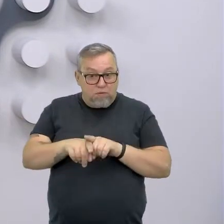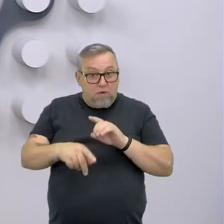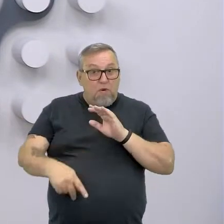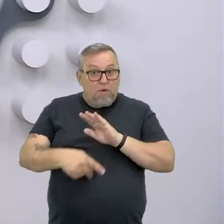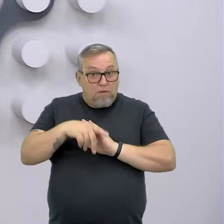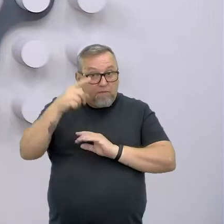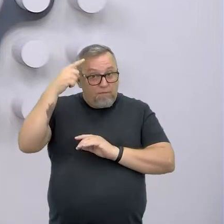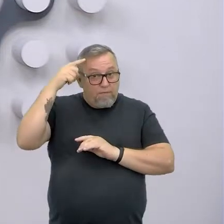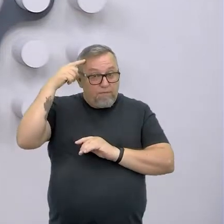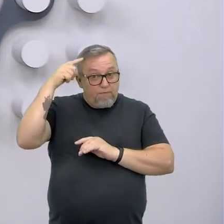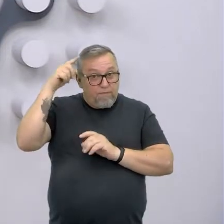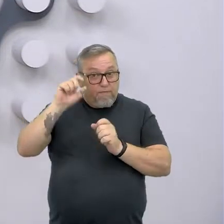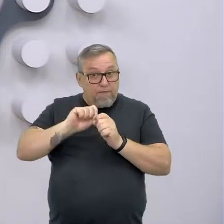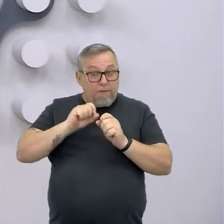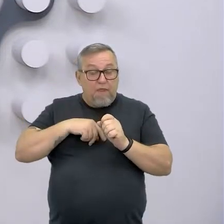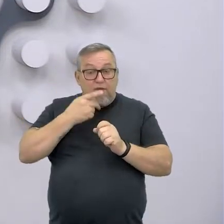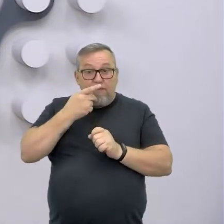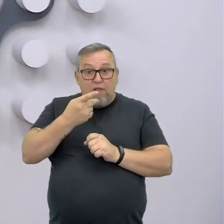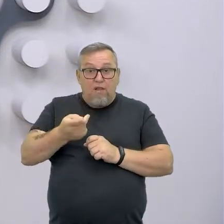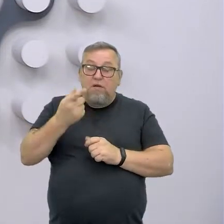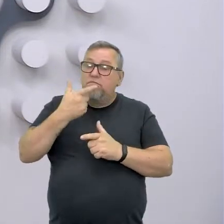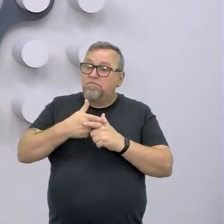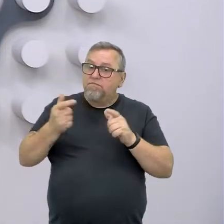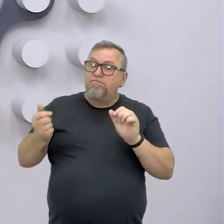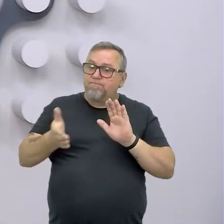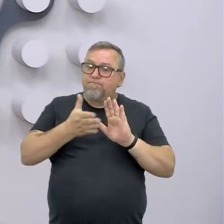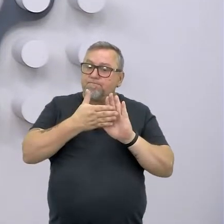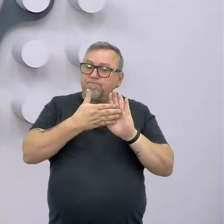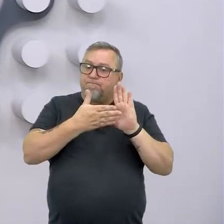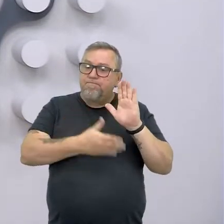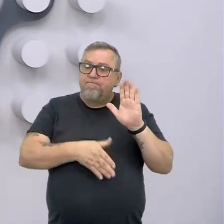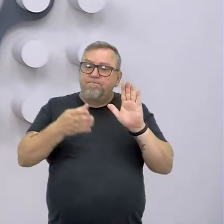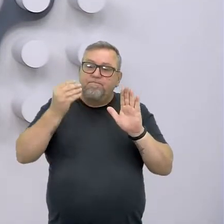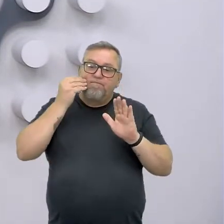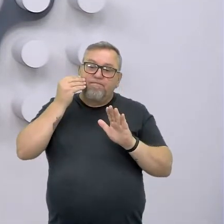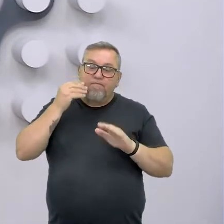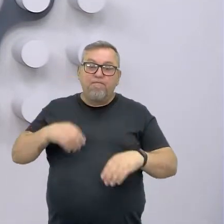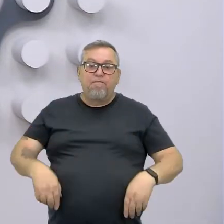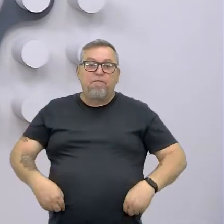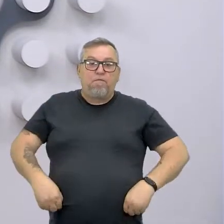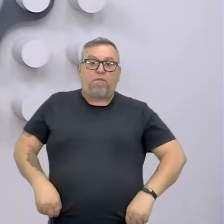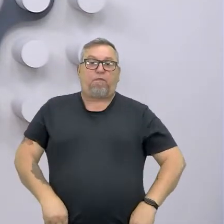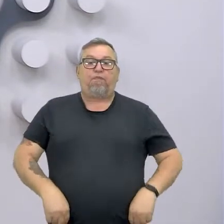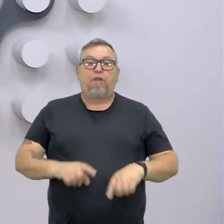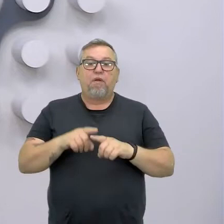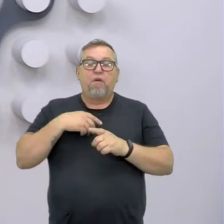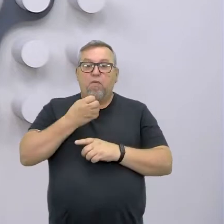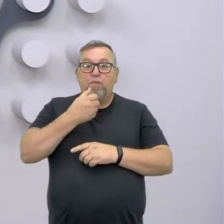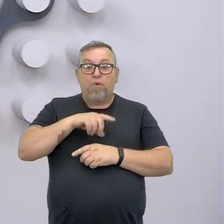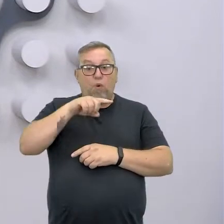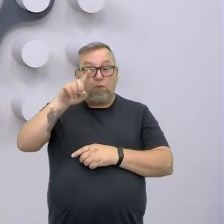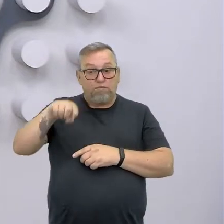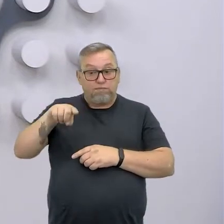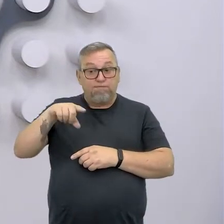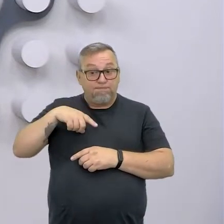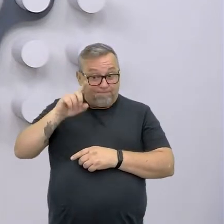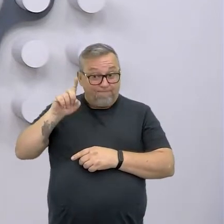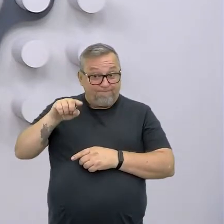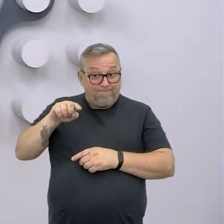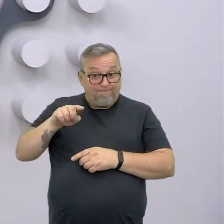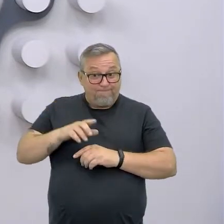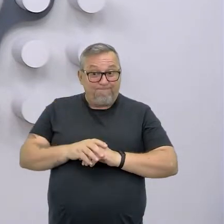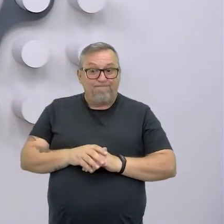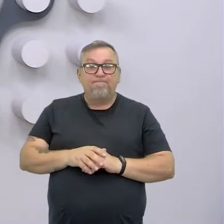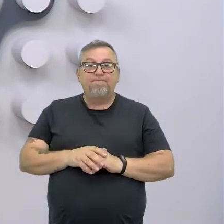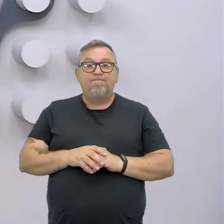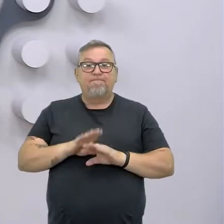que o pesquisador está lidando, né, está propondo, está testando, como bom cientista que ele é.